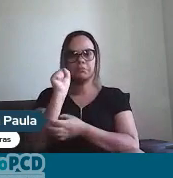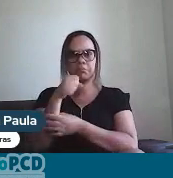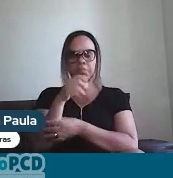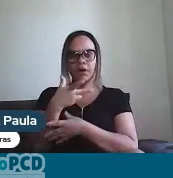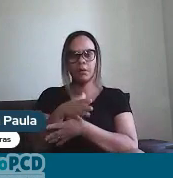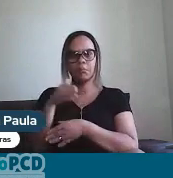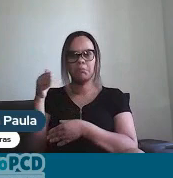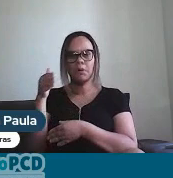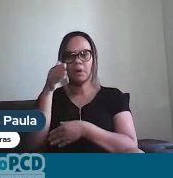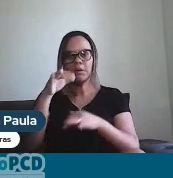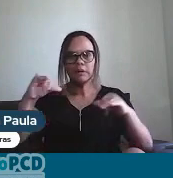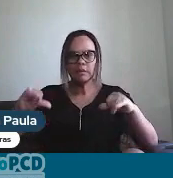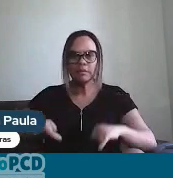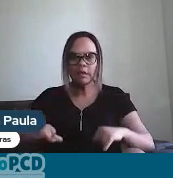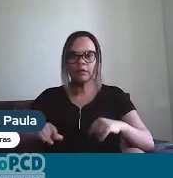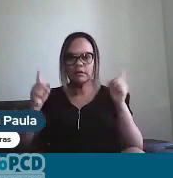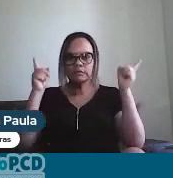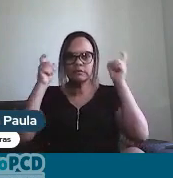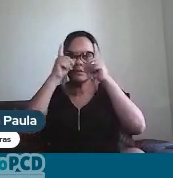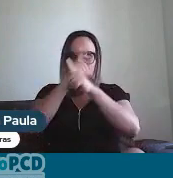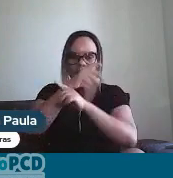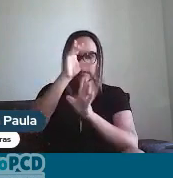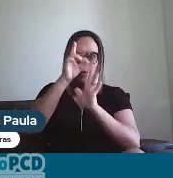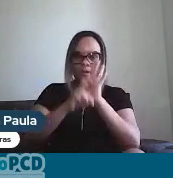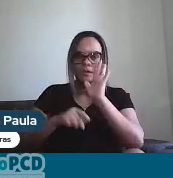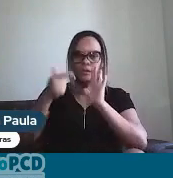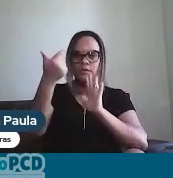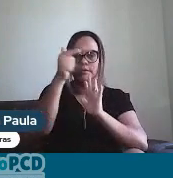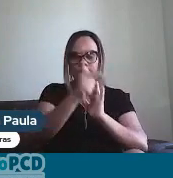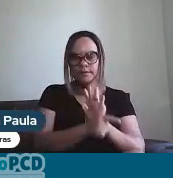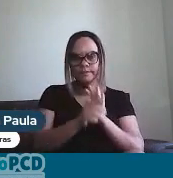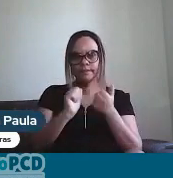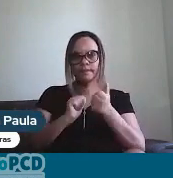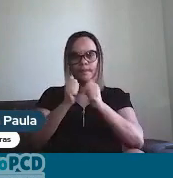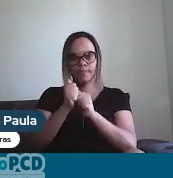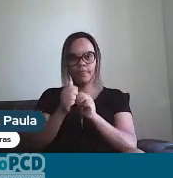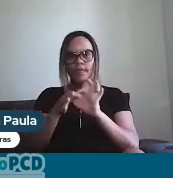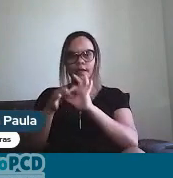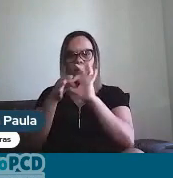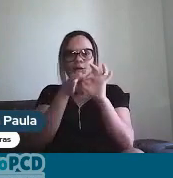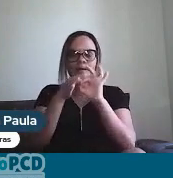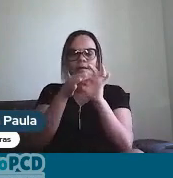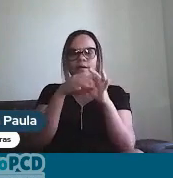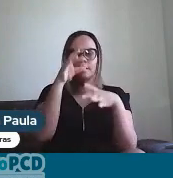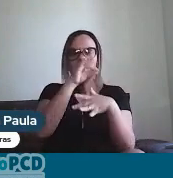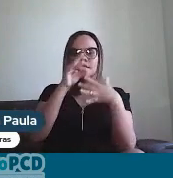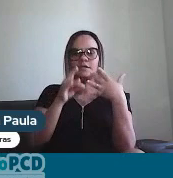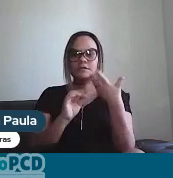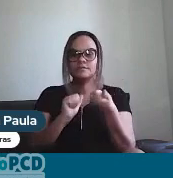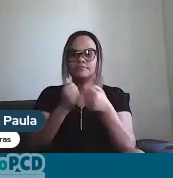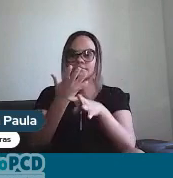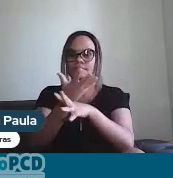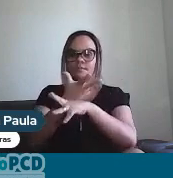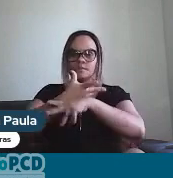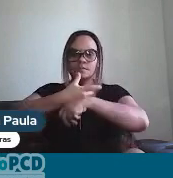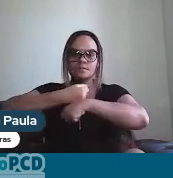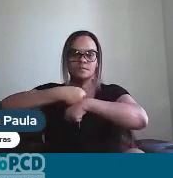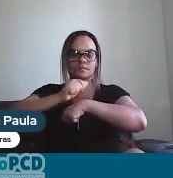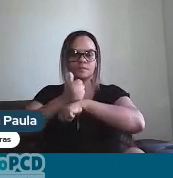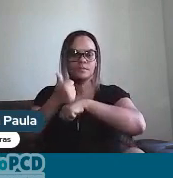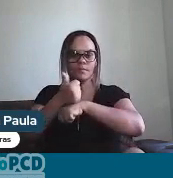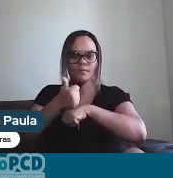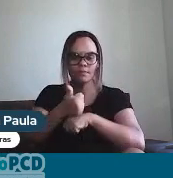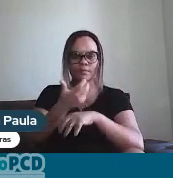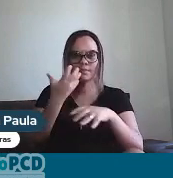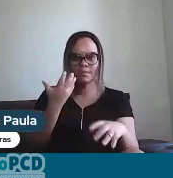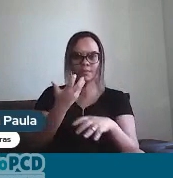aí nesse sofrimento sem acessar seus direitos. Com a avaliação unificada, ela vai passar por uma equipe multiprofissional, interdisciplinar,